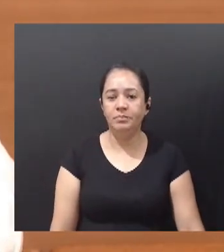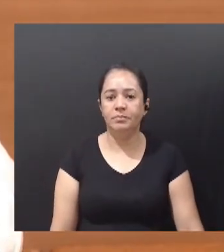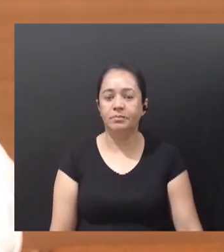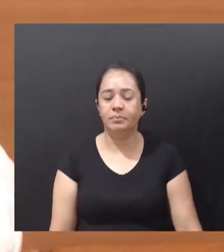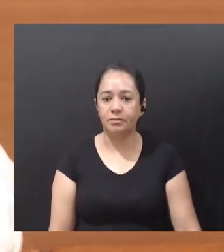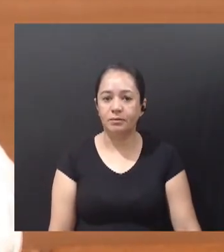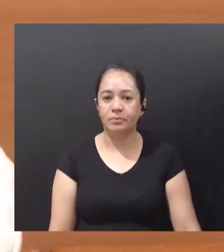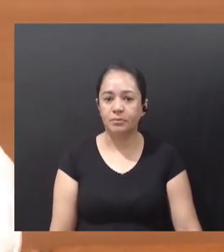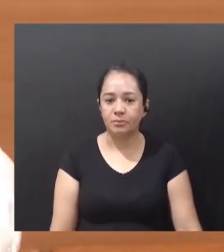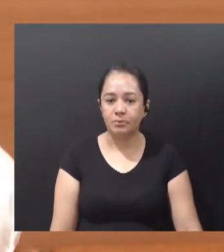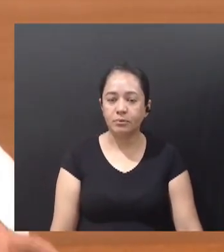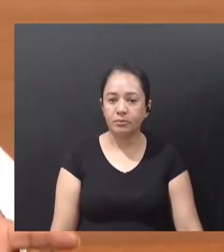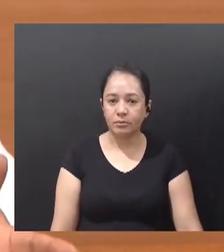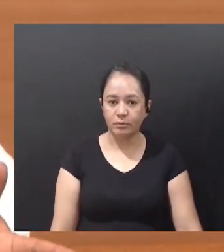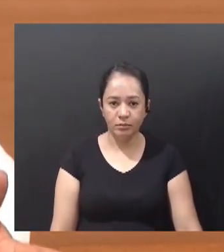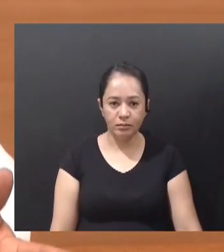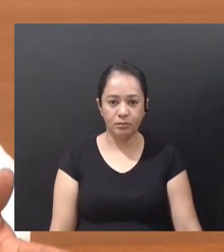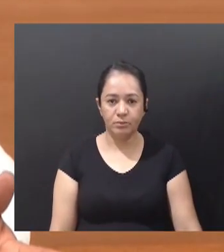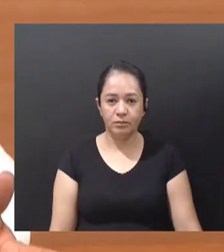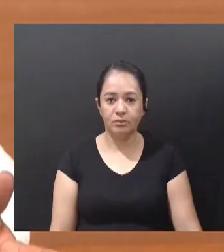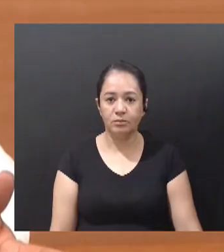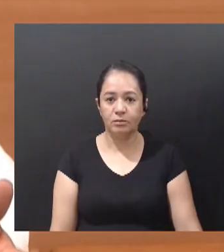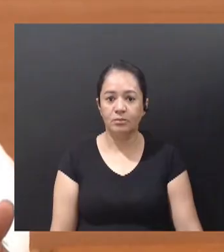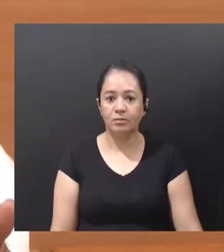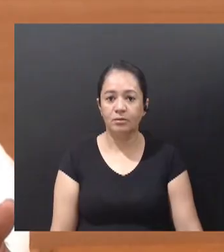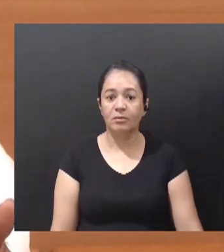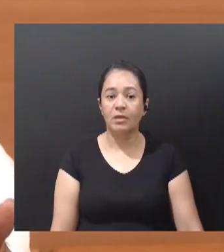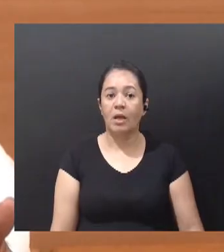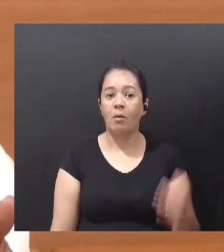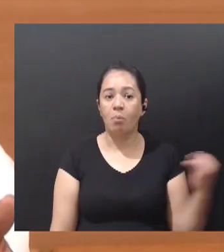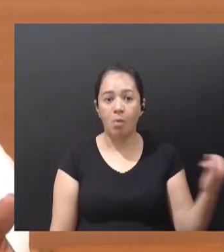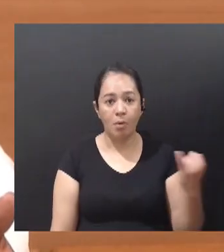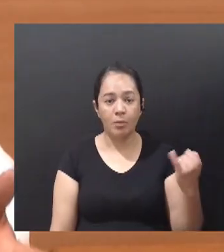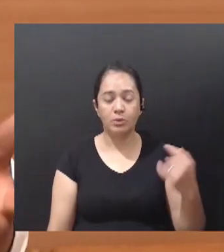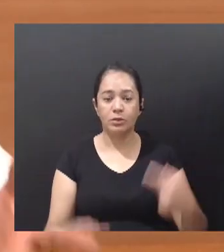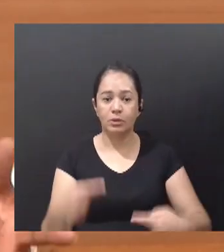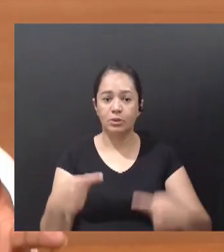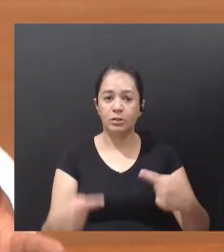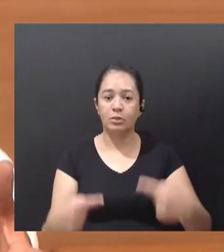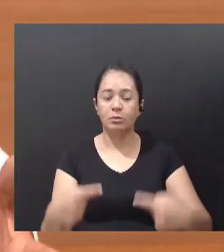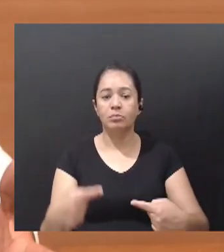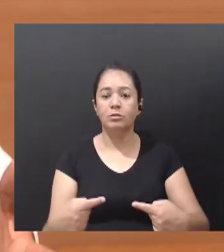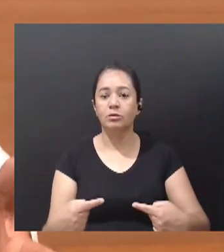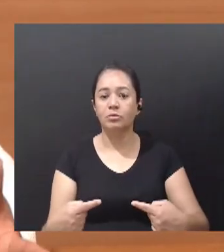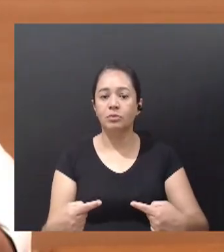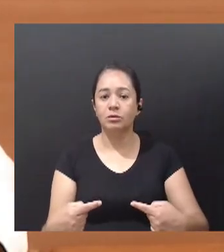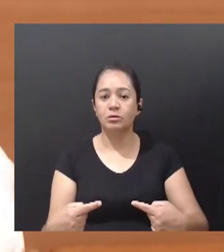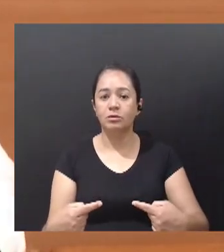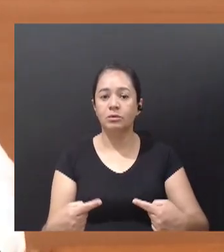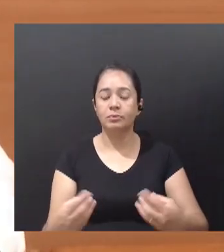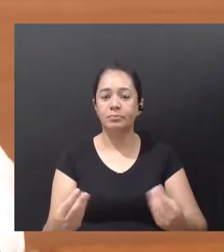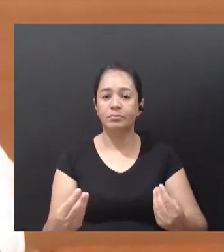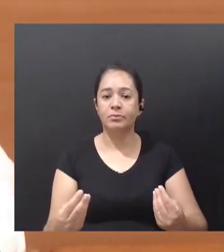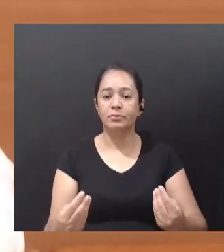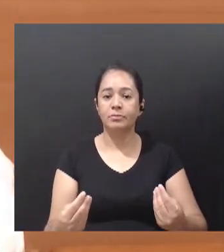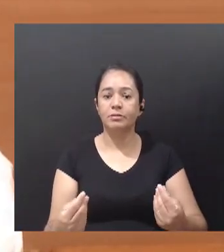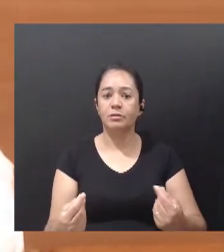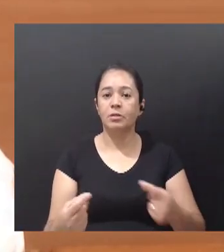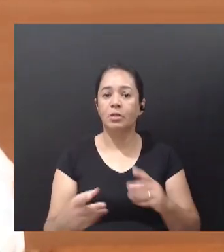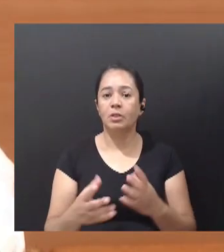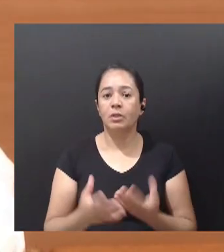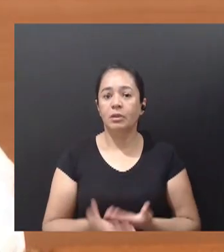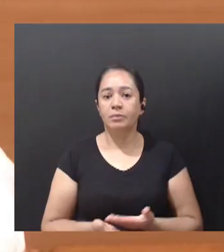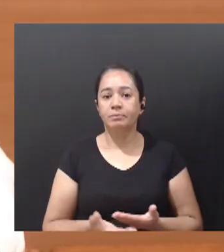que ter uma importância política muito importante, muito relevante, e